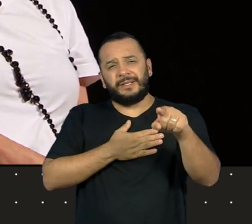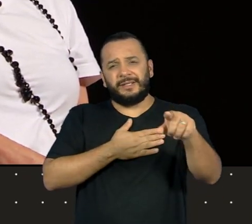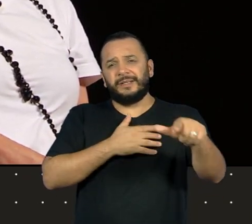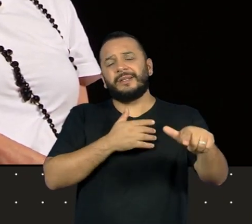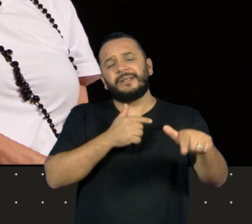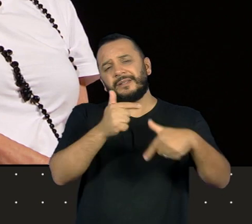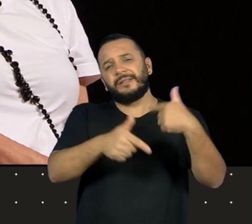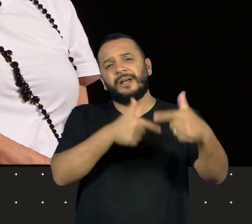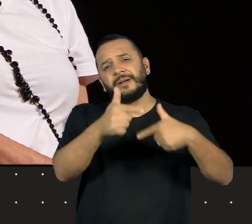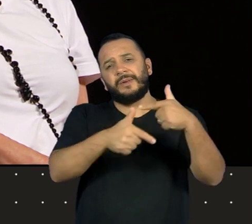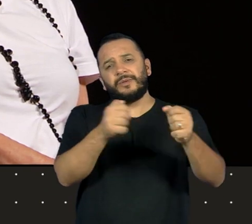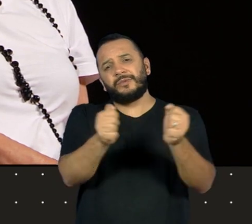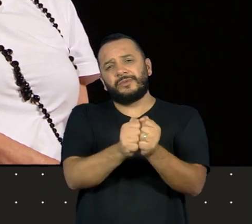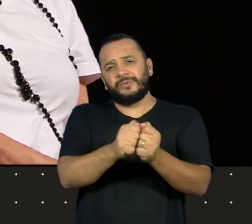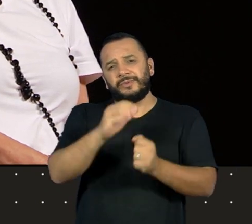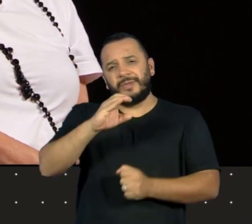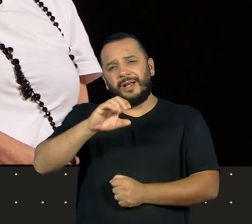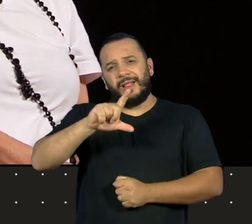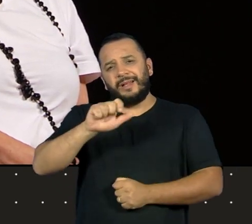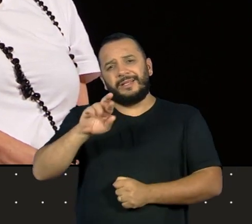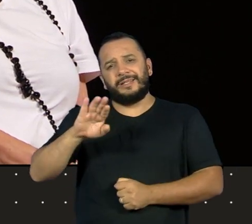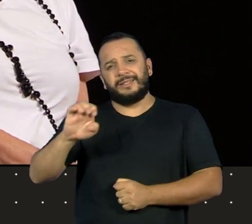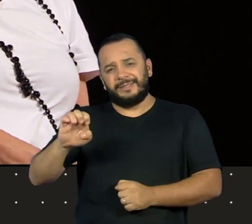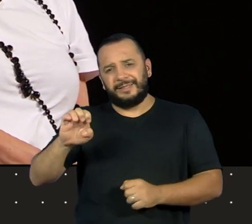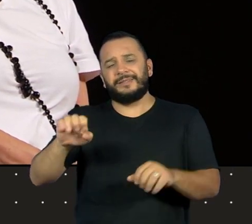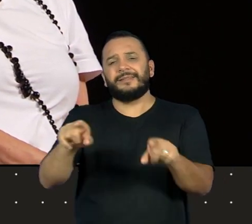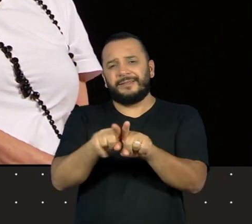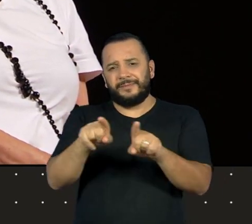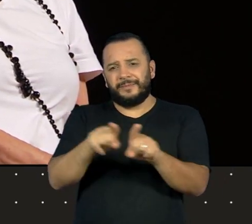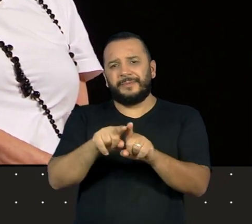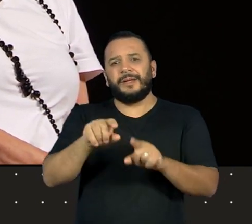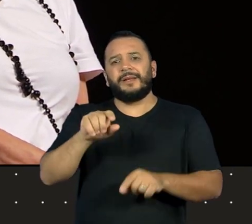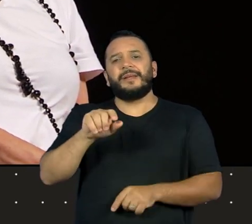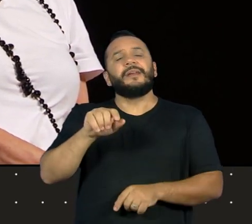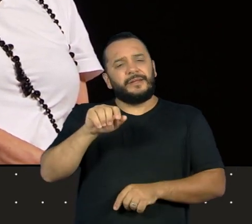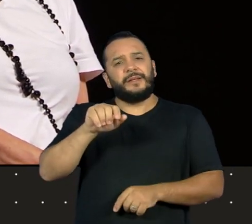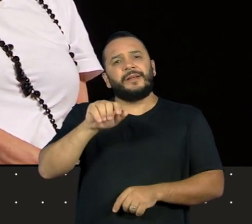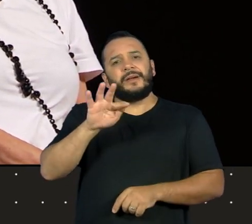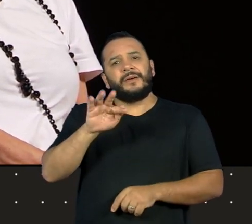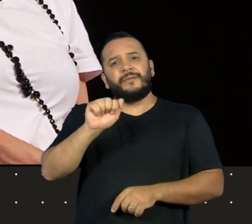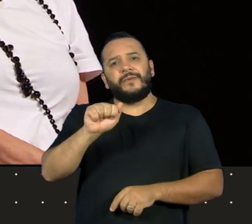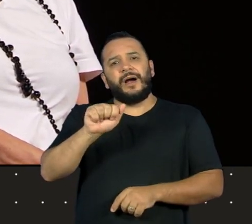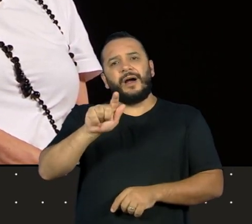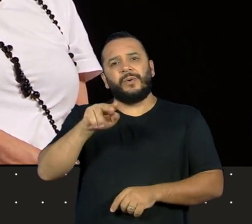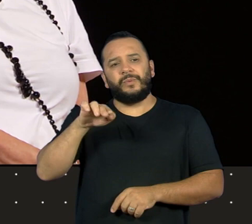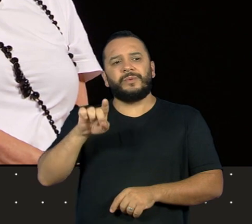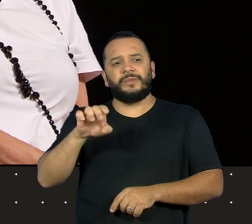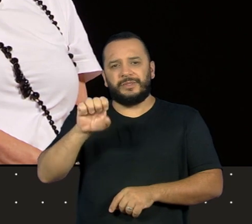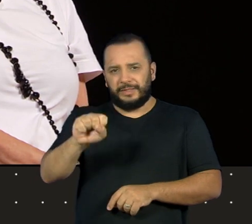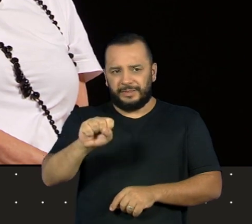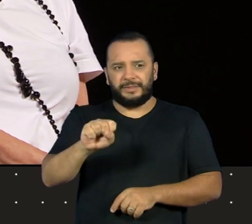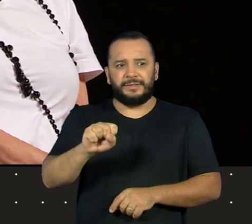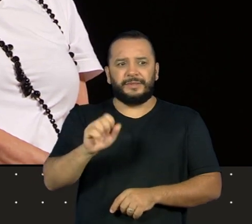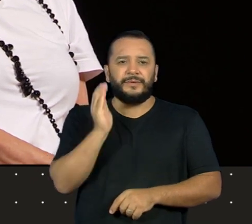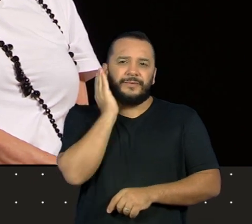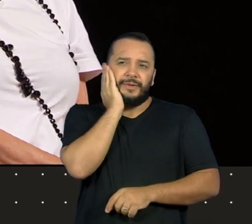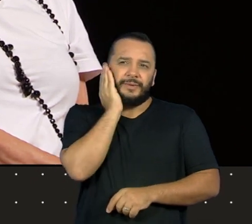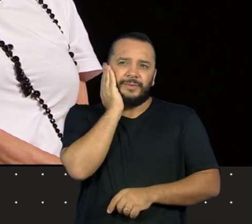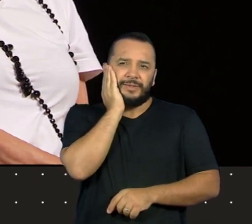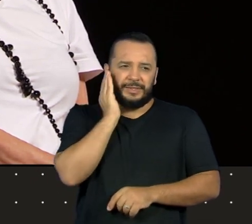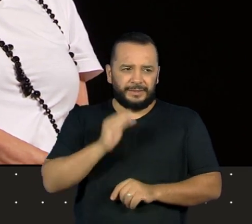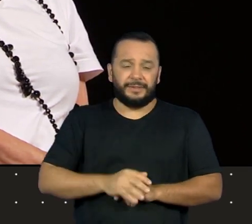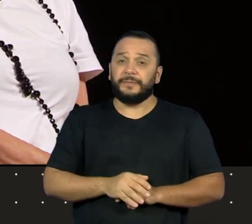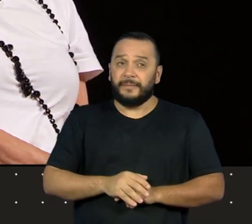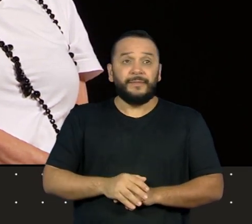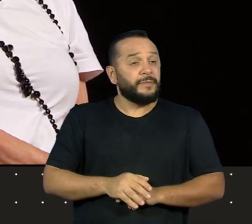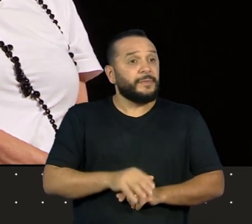com a Clarice e o Fagundes? Eles estão no elenco lá do Sinal de Vida. Eu falei assim, não é bom, porque, veja bem, o